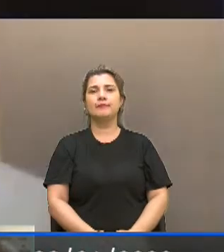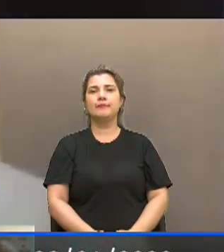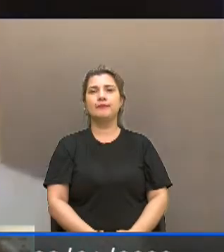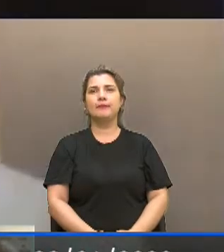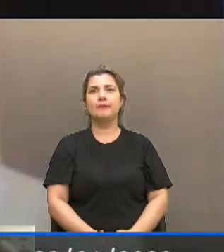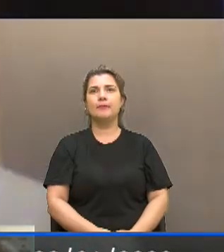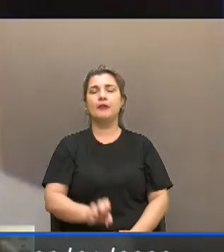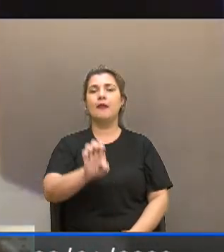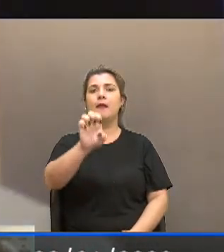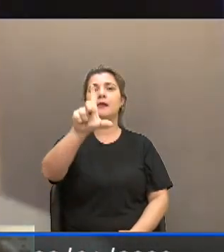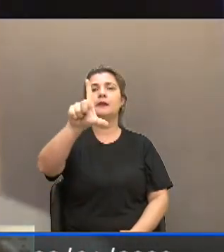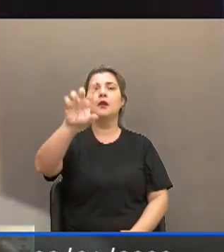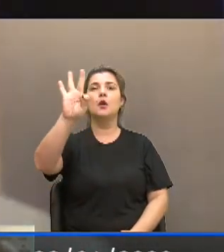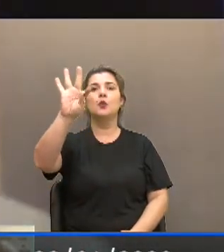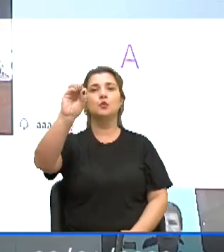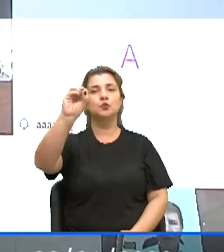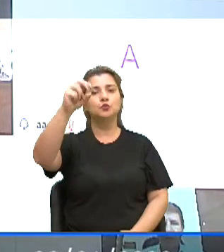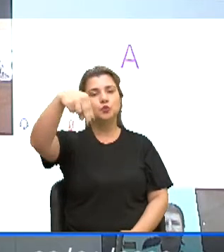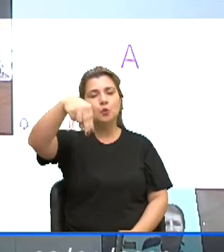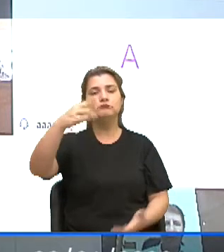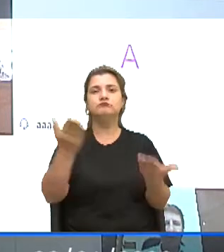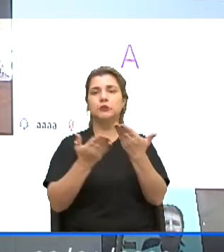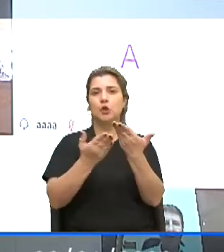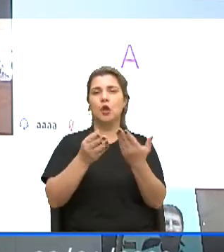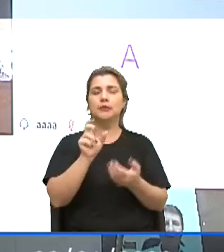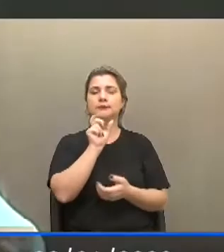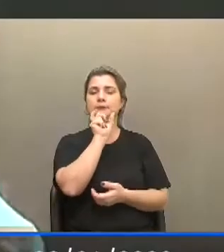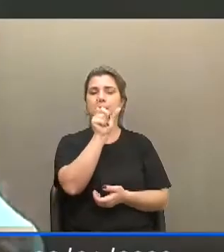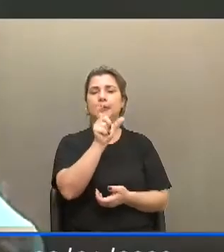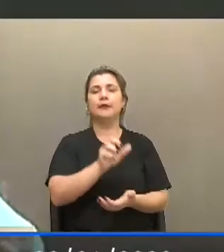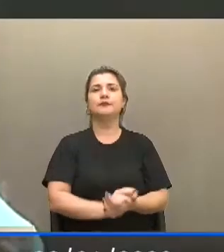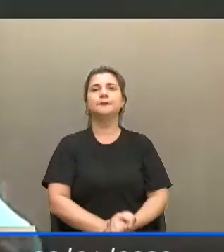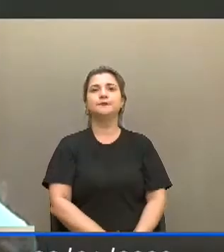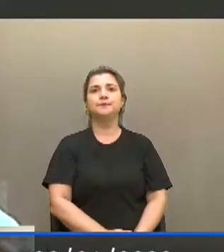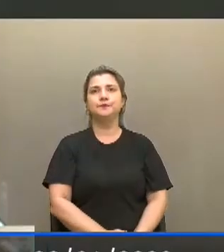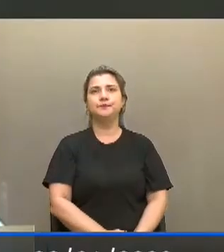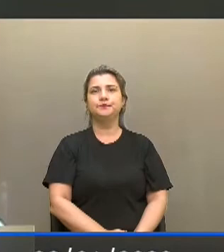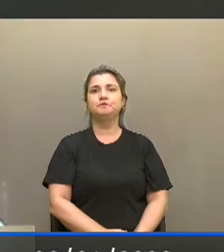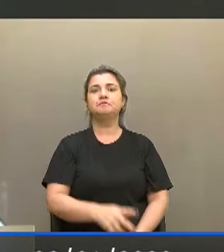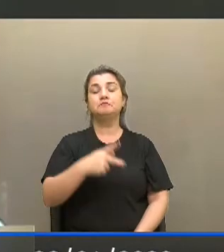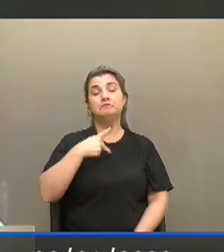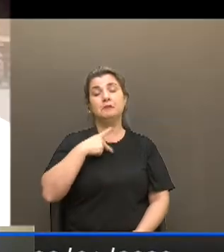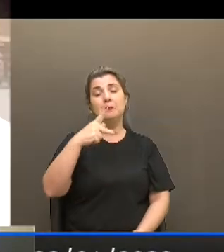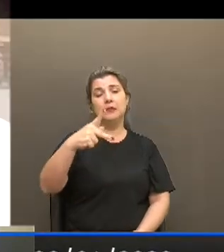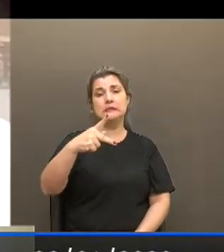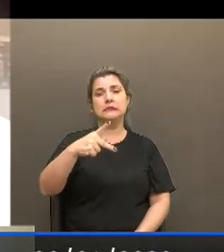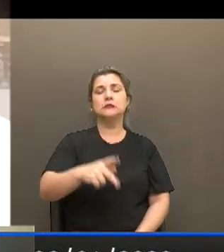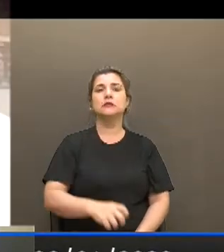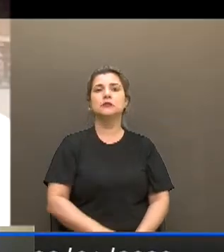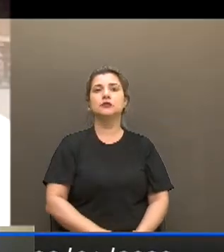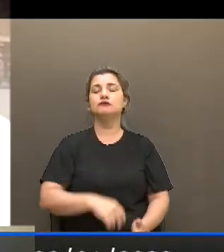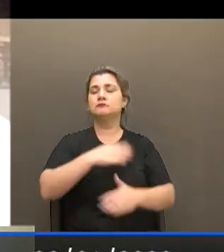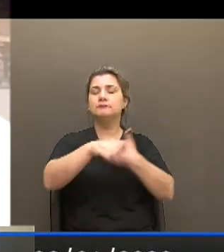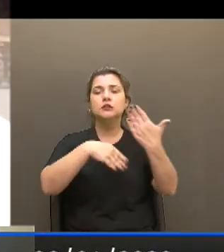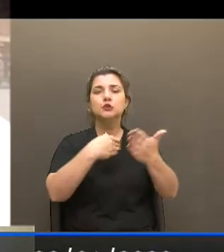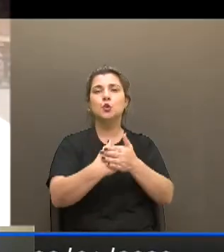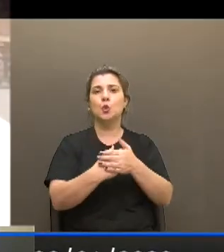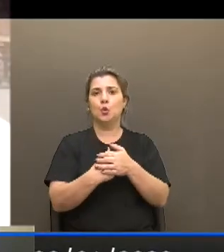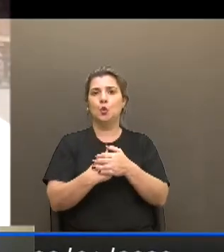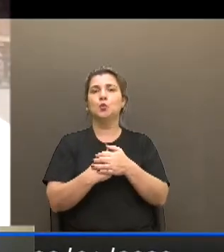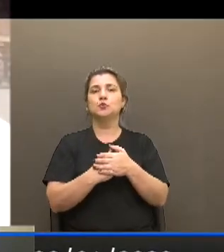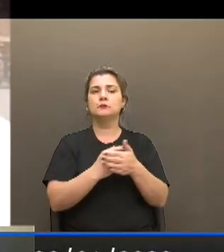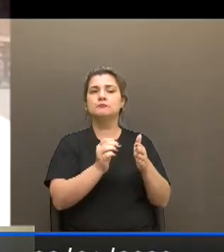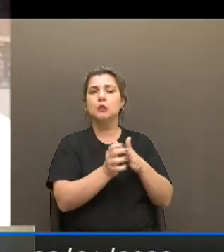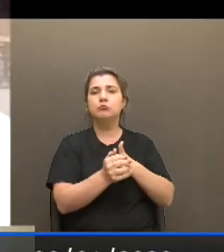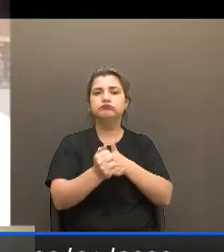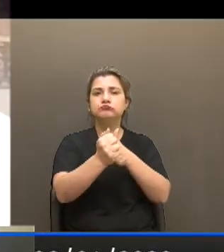Elton Weber, depois na sequência o deputado Pepe Vargas. Presidente Hernani Polo, e a todos que acompanham essa importante